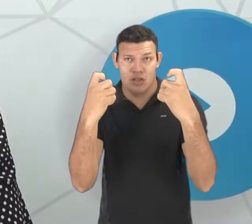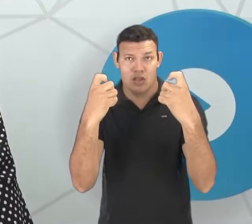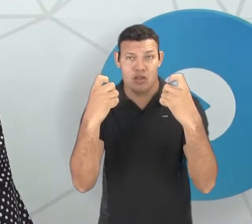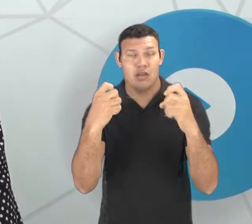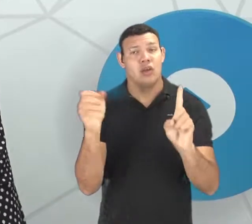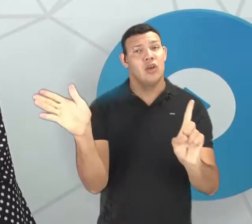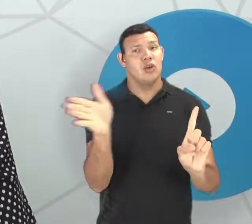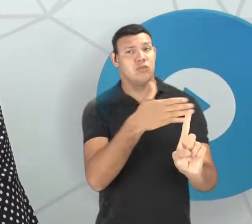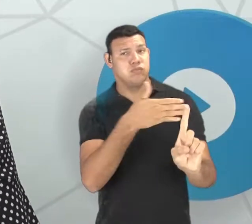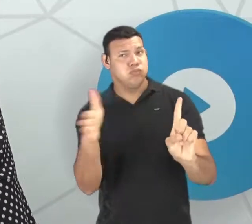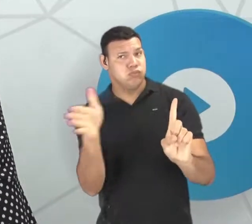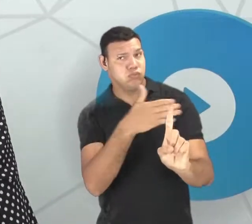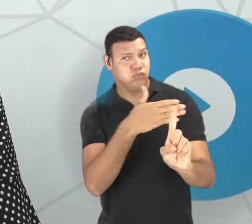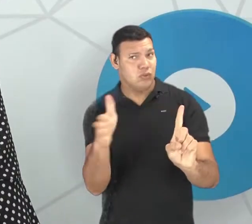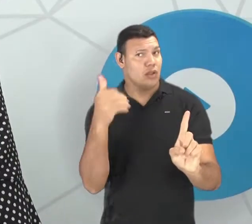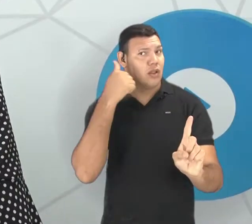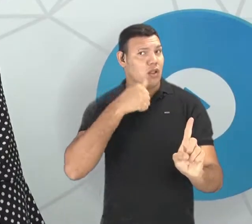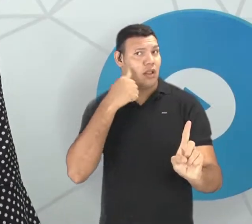violência doméstica e familiar.